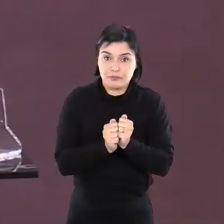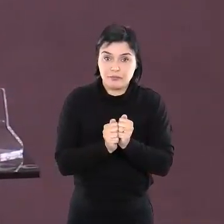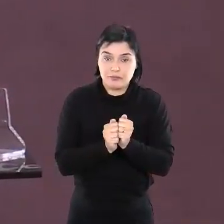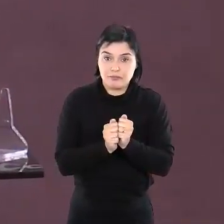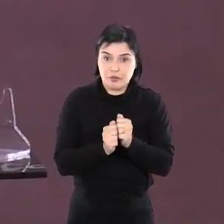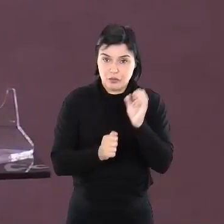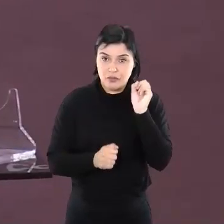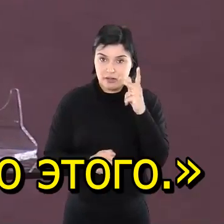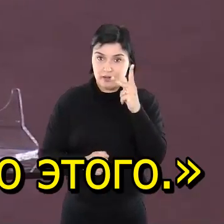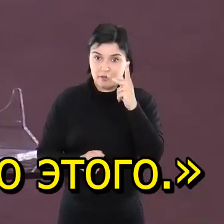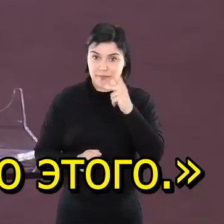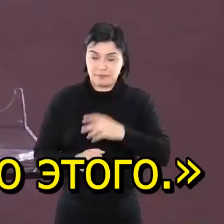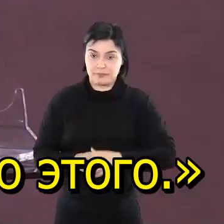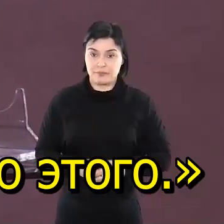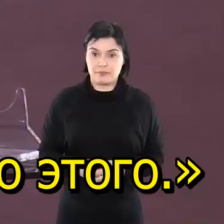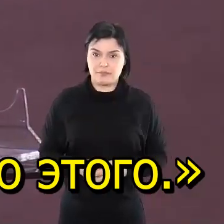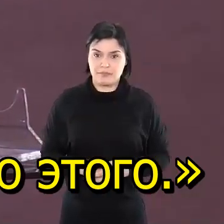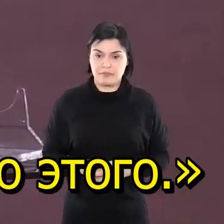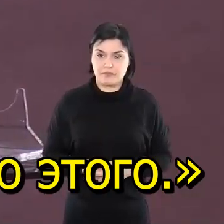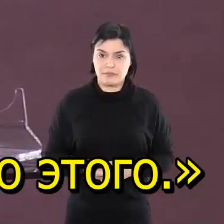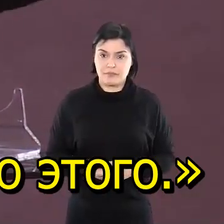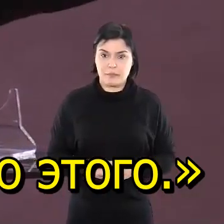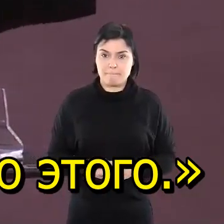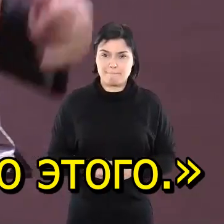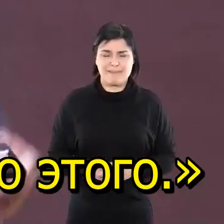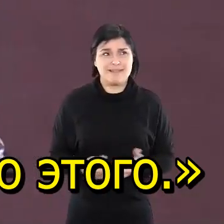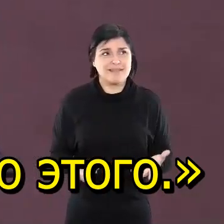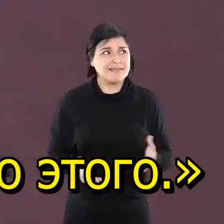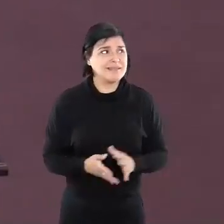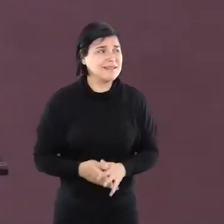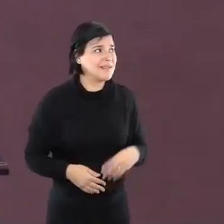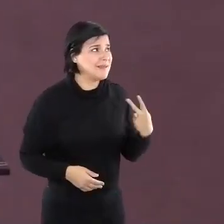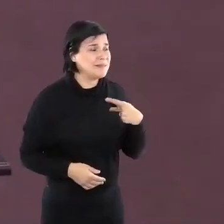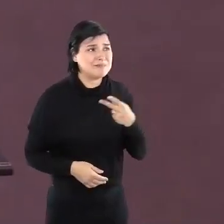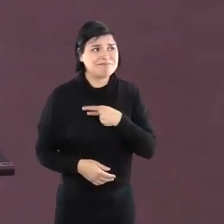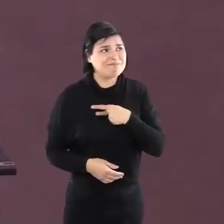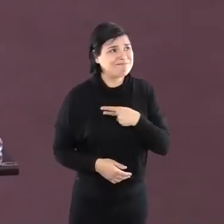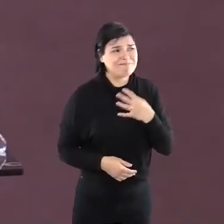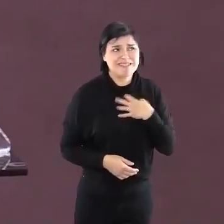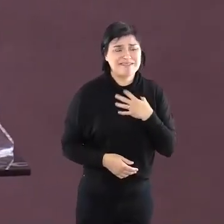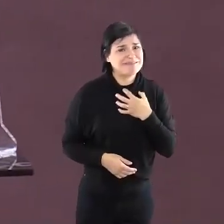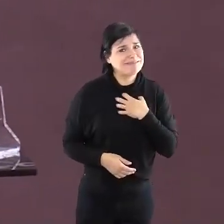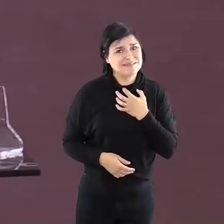Está certo? Você diz: pastor, mas eu não sinto isso.